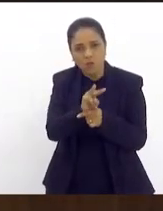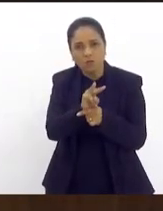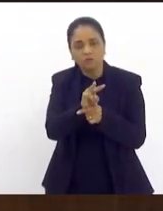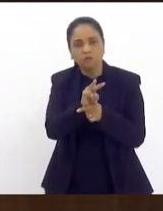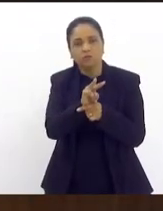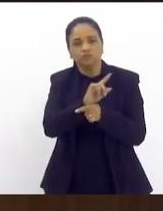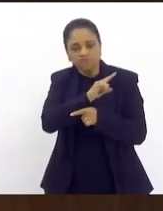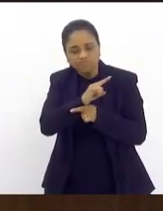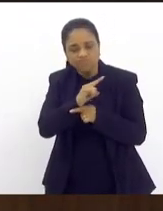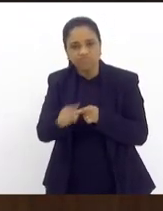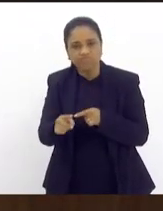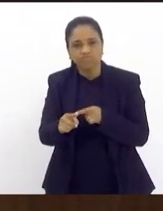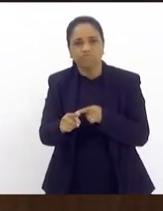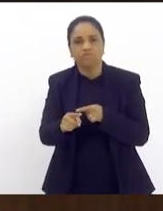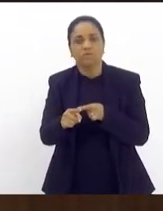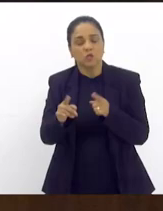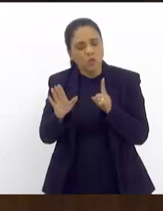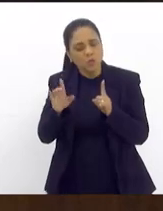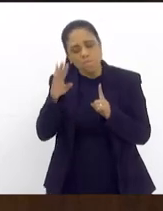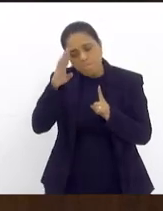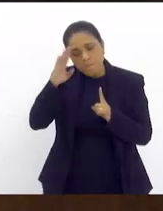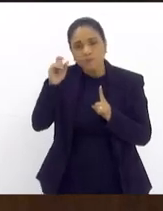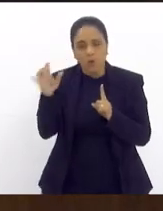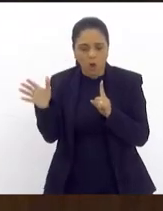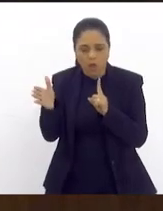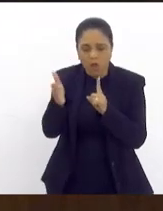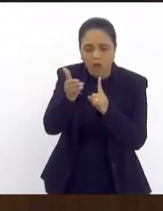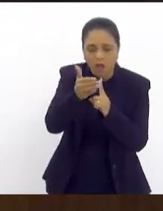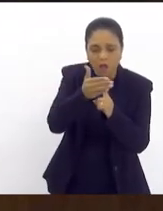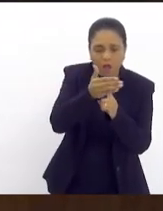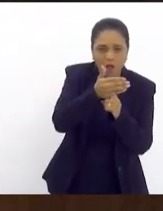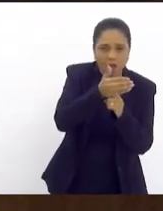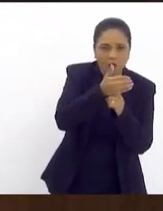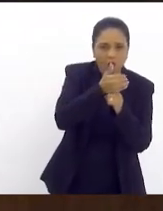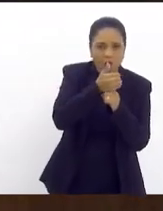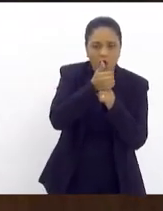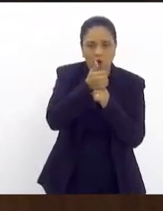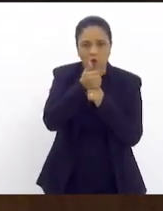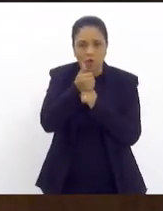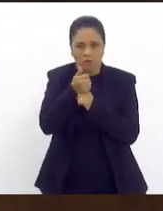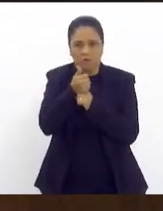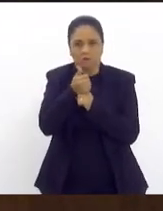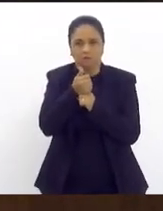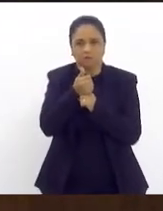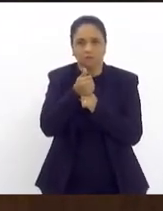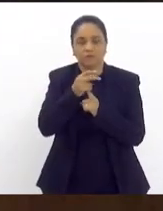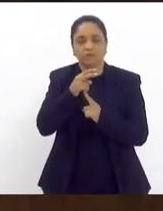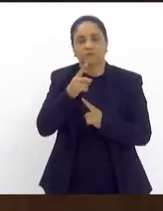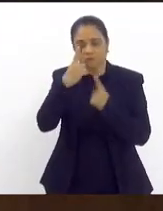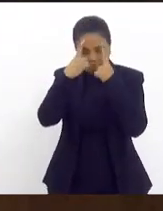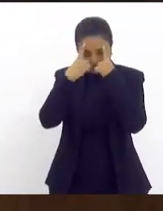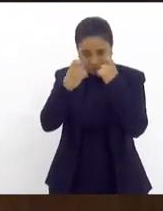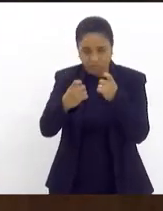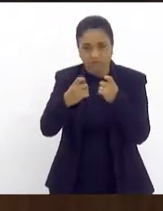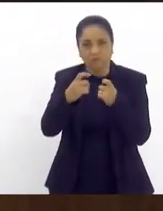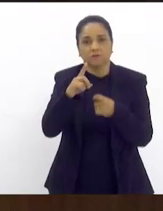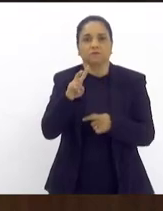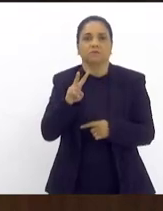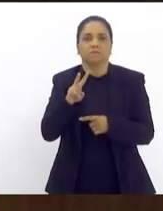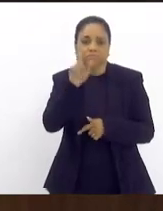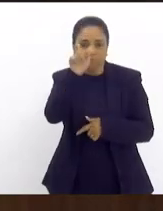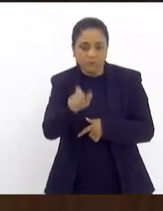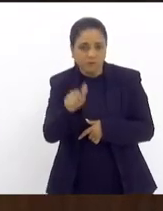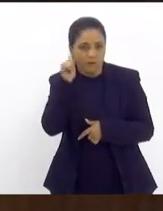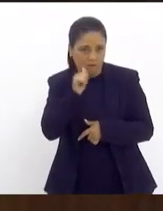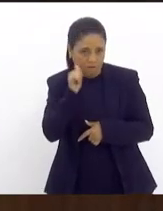sobretudo o acolhimento as vítimas de violência sexual por última presidenta dizer